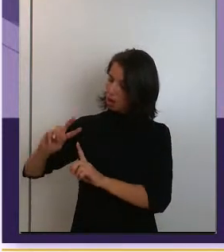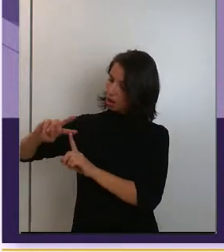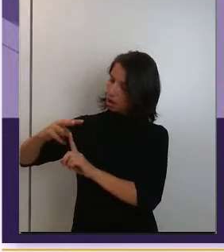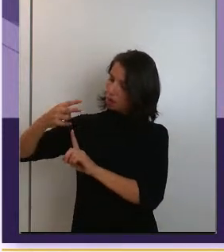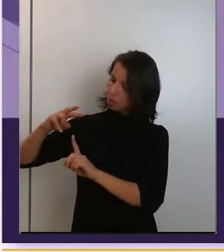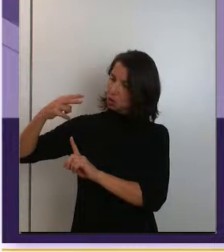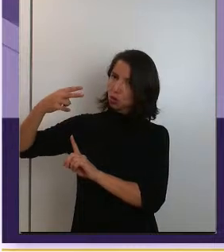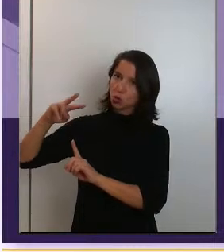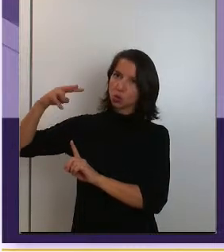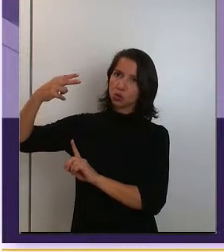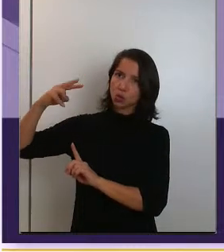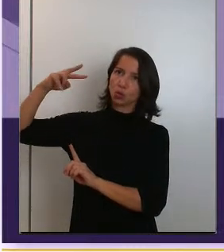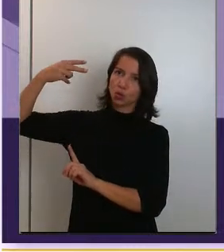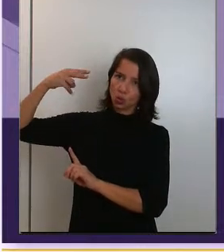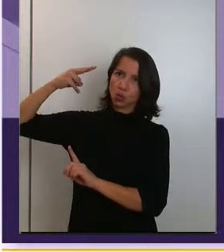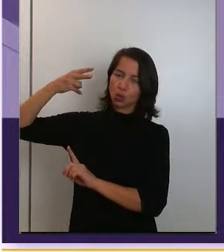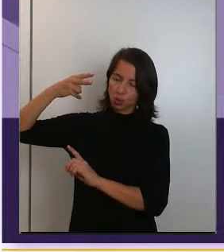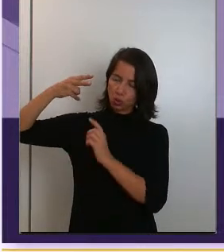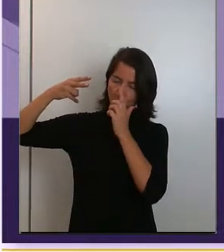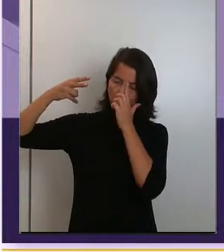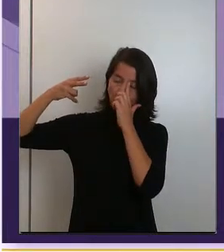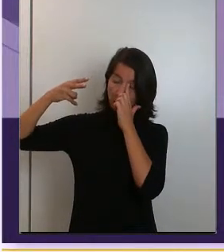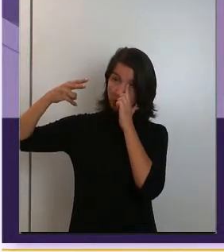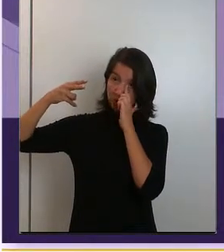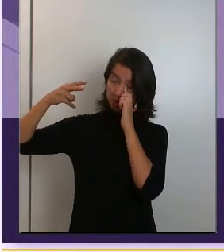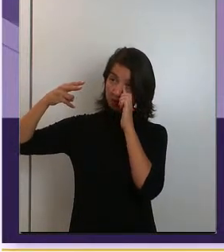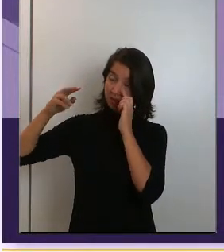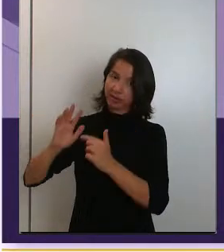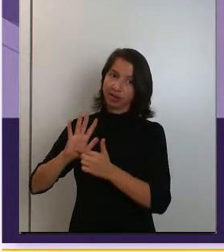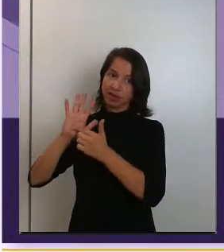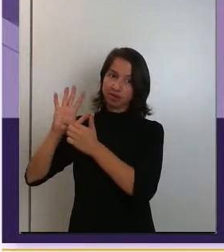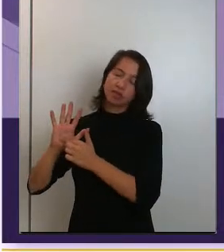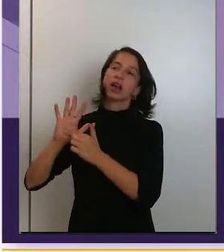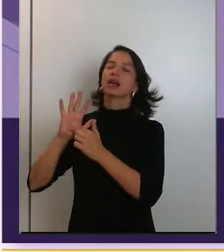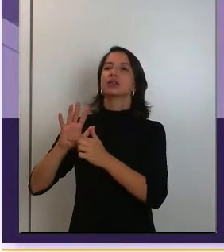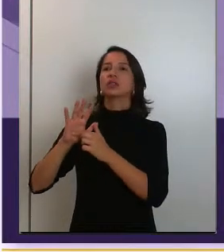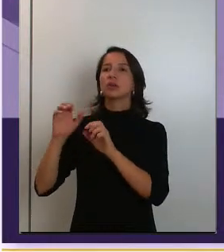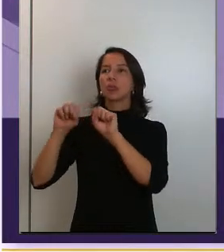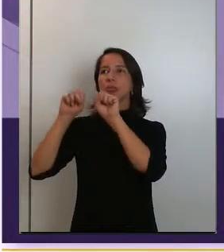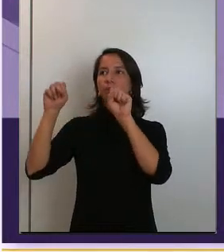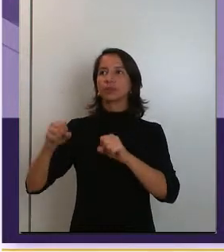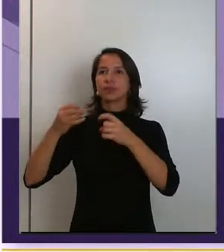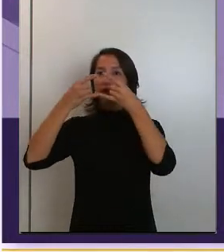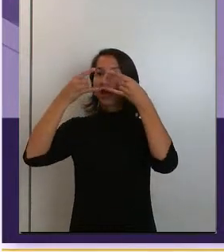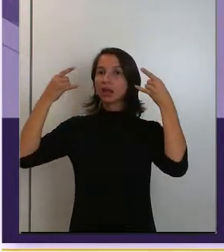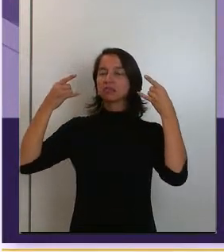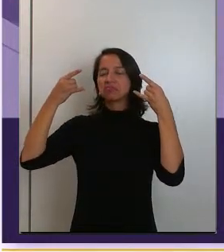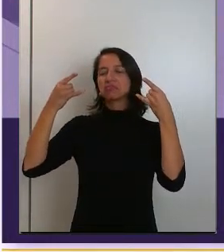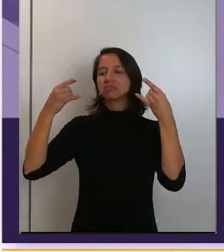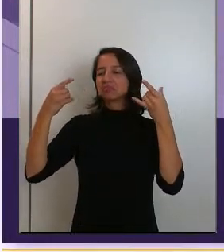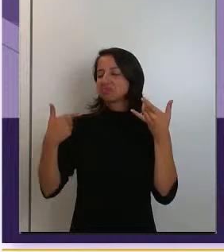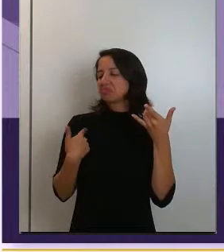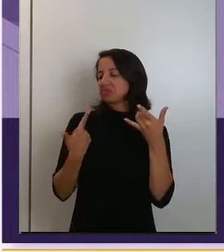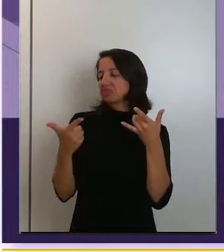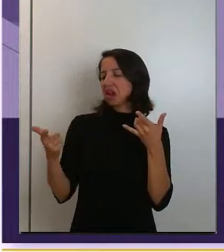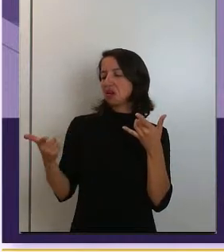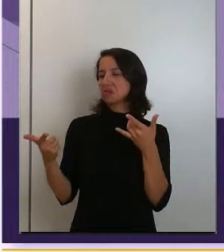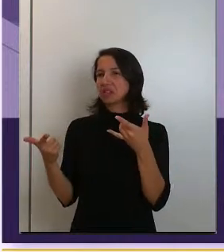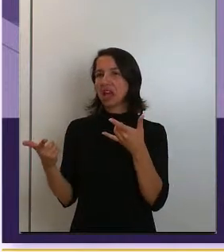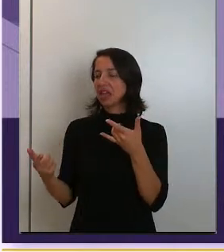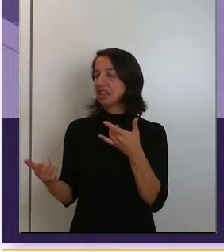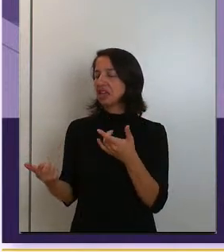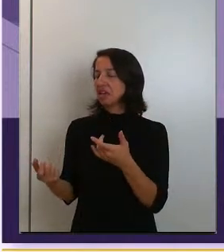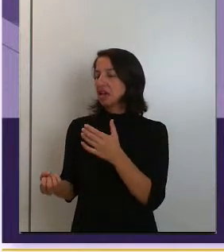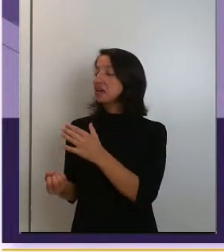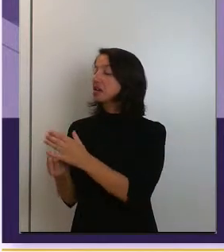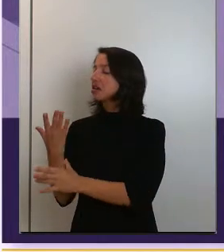reprodutivo perante o sistema capitalista, já que ele não traz diretamente nenhum ganho de natureza econômica, né? Ele não gera um capital, as mulheres